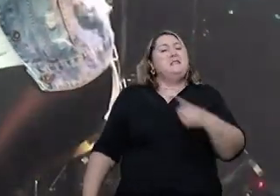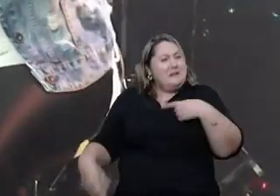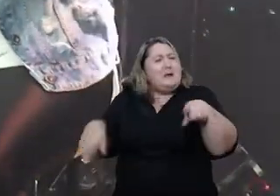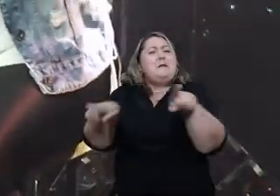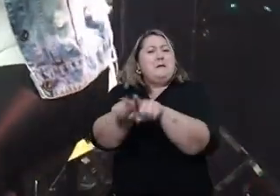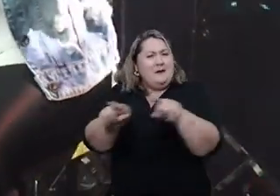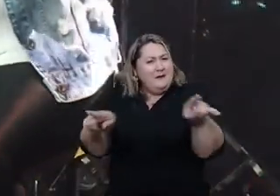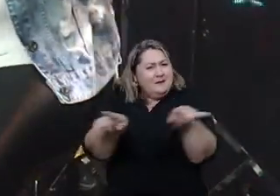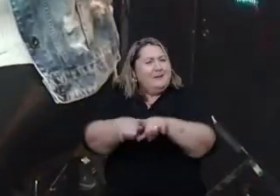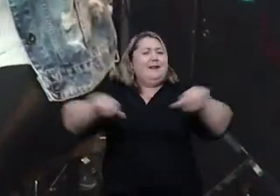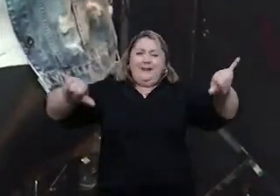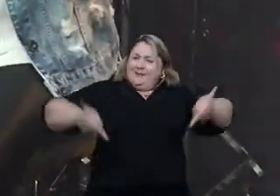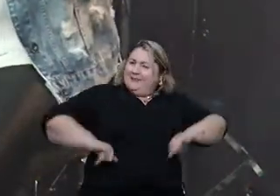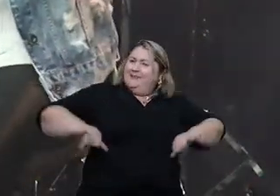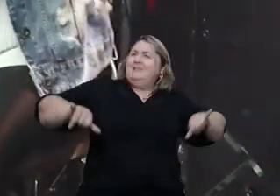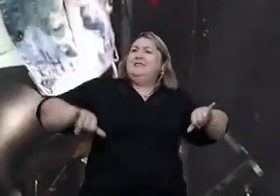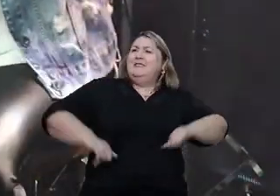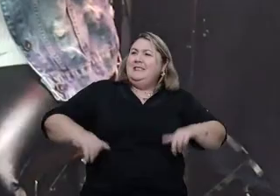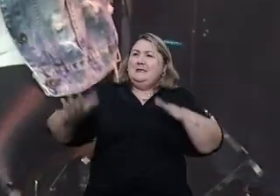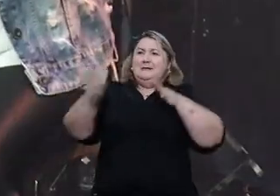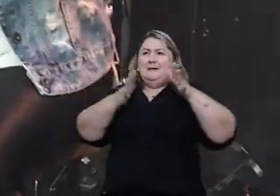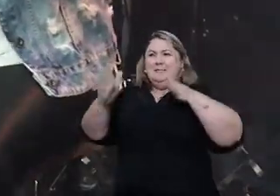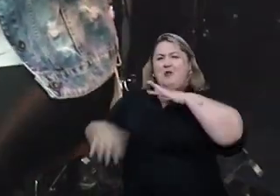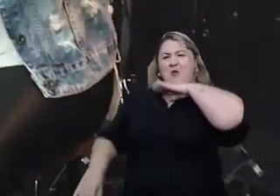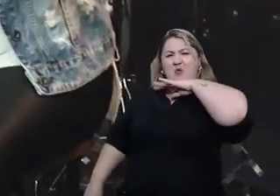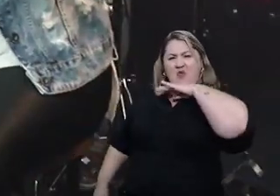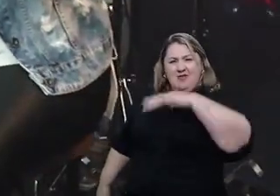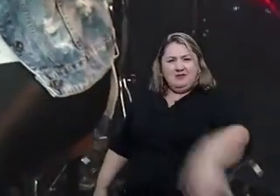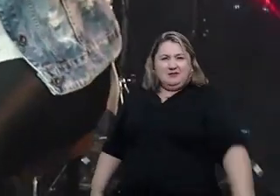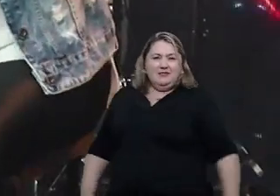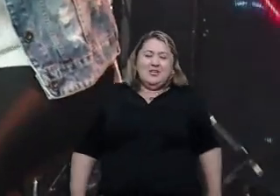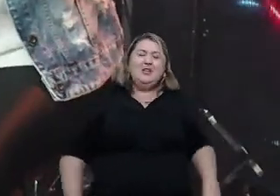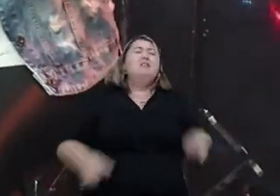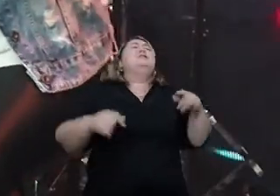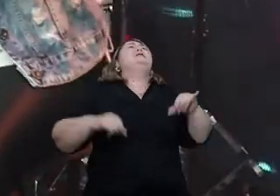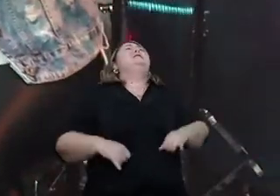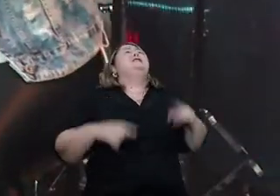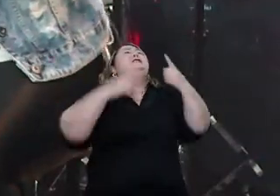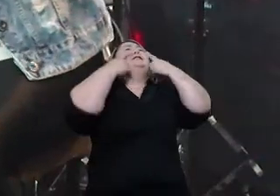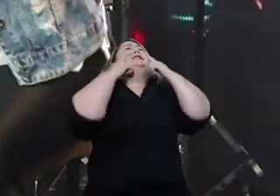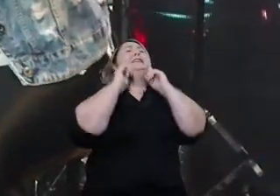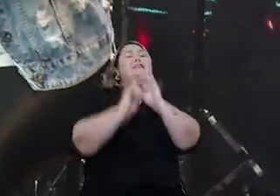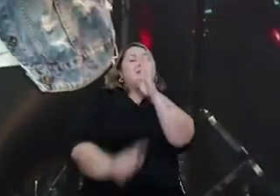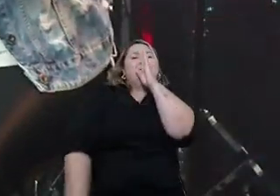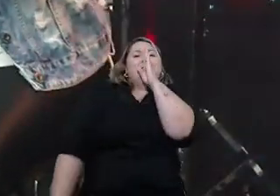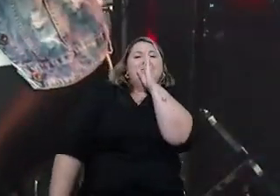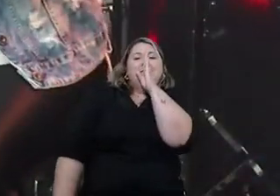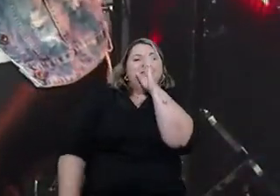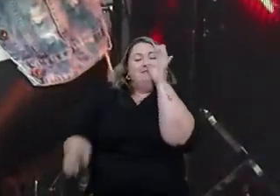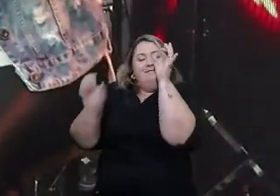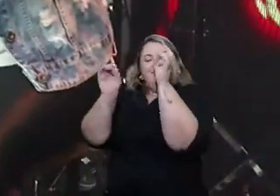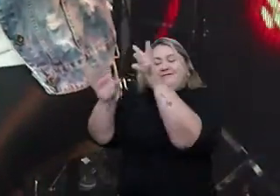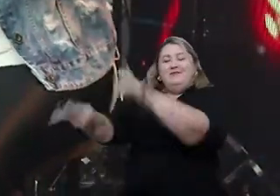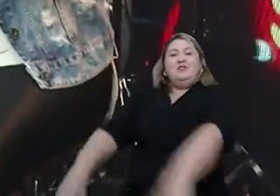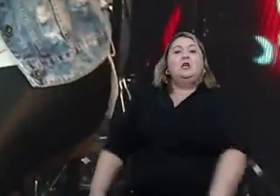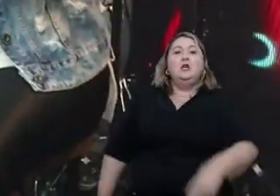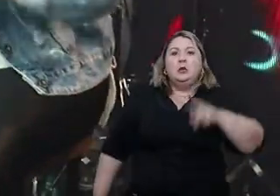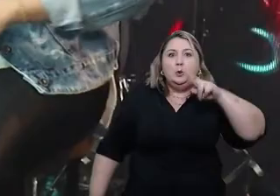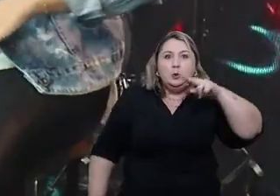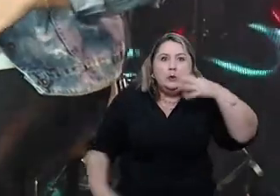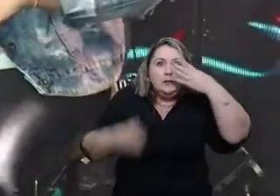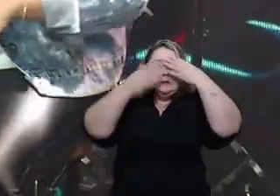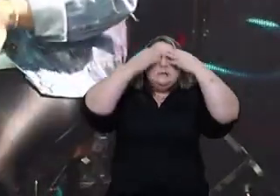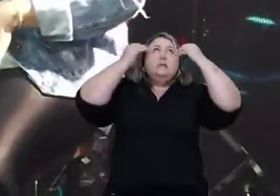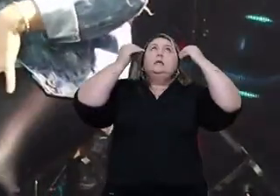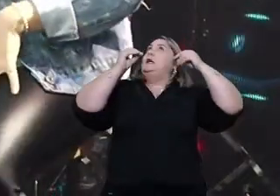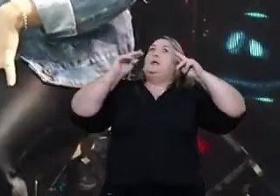que eu também passei por esses malucados. Sofri, chorei, largado. E